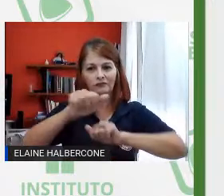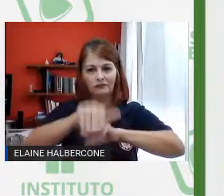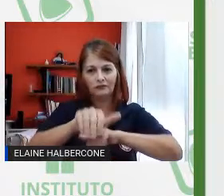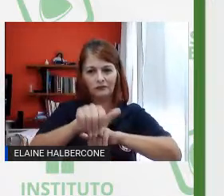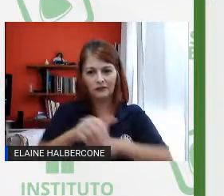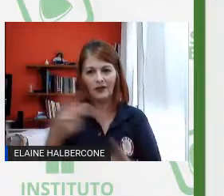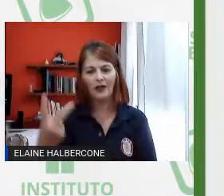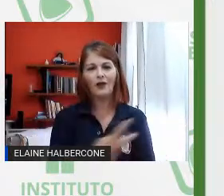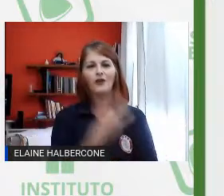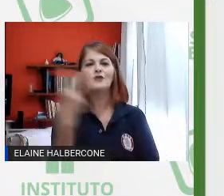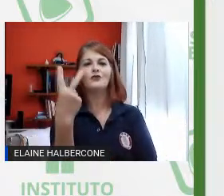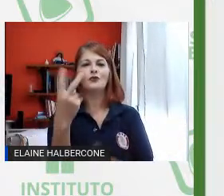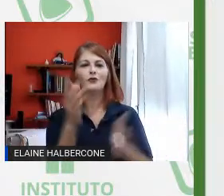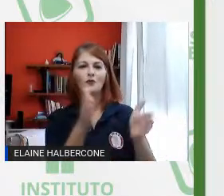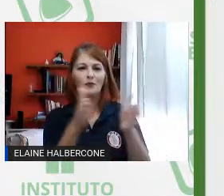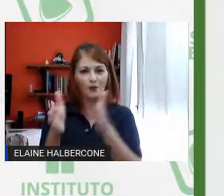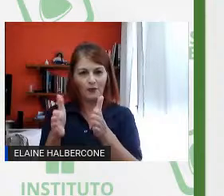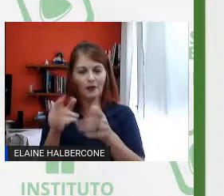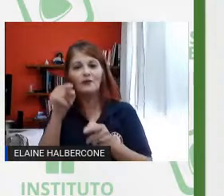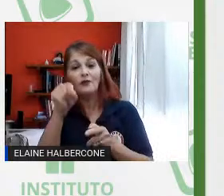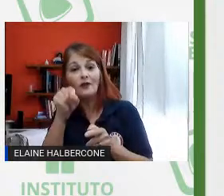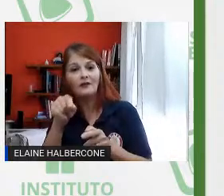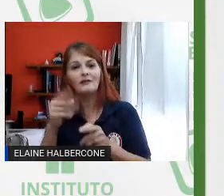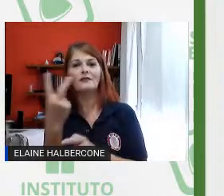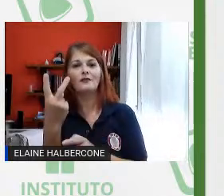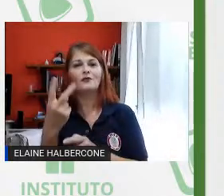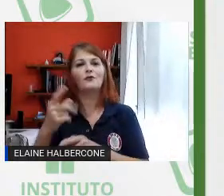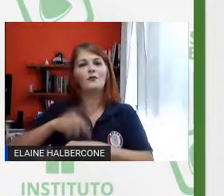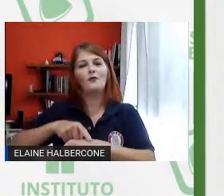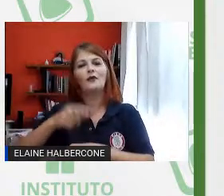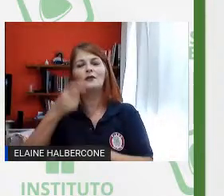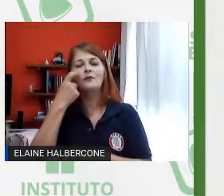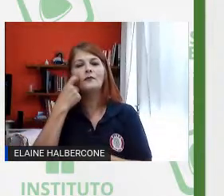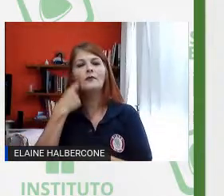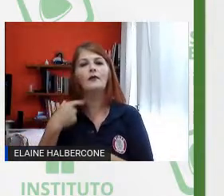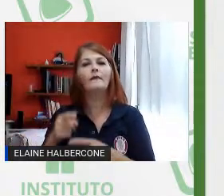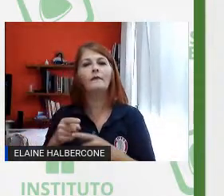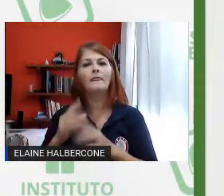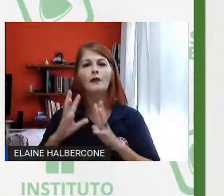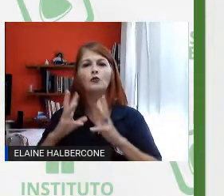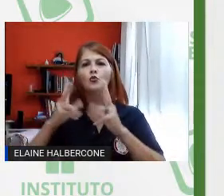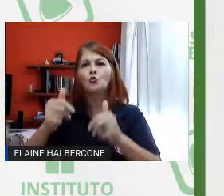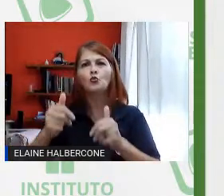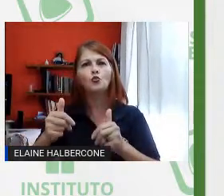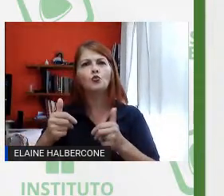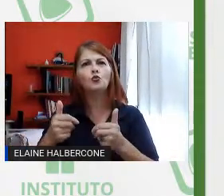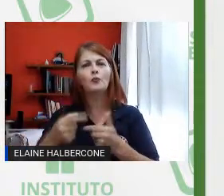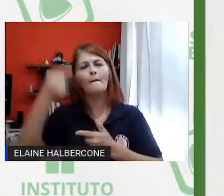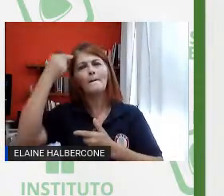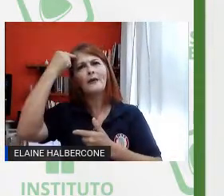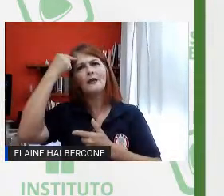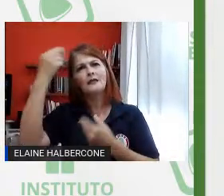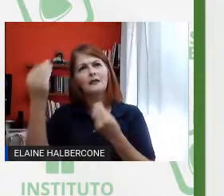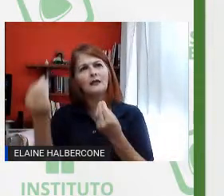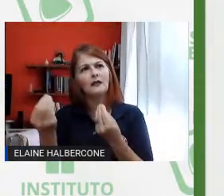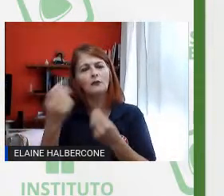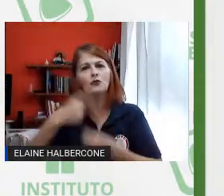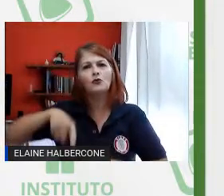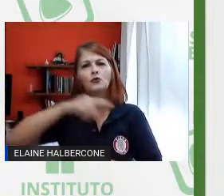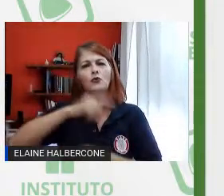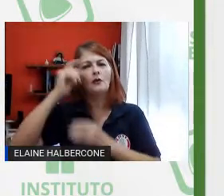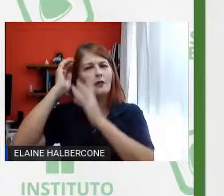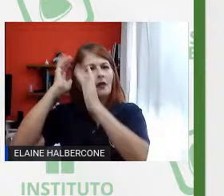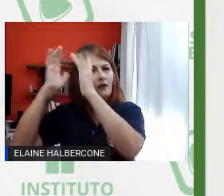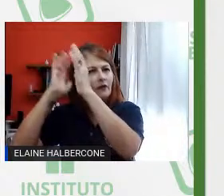segundo momento, onde nesse segundo momento, tudo o que pensamos, tudo o que nós refletimos